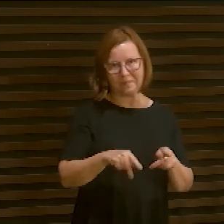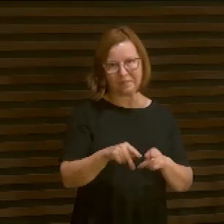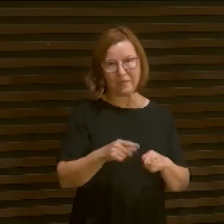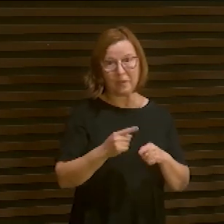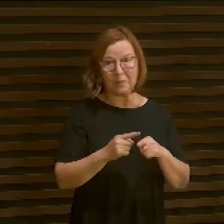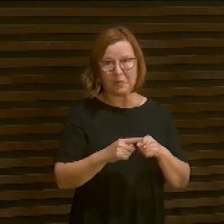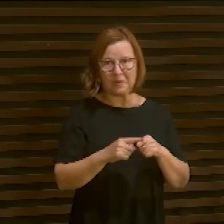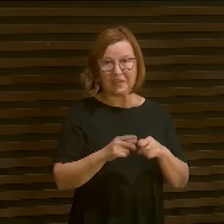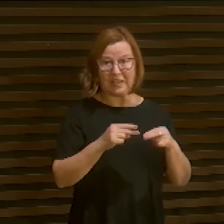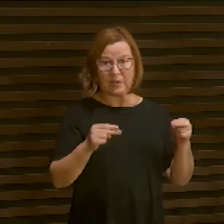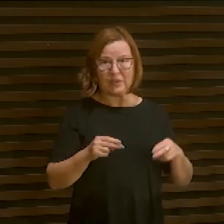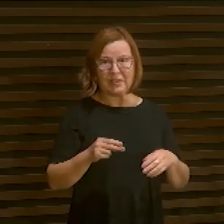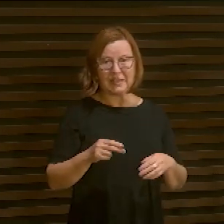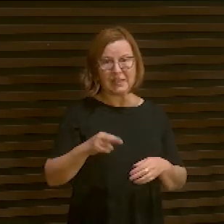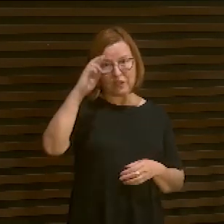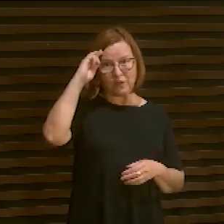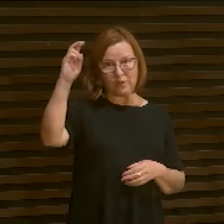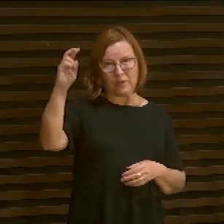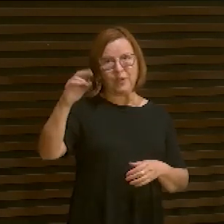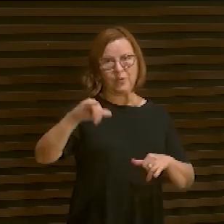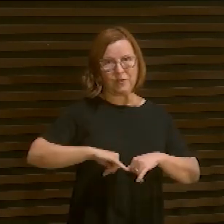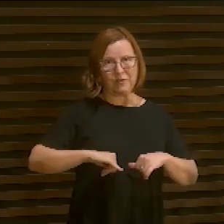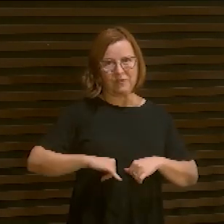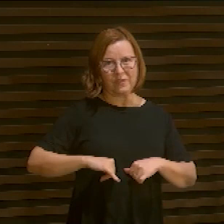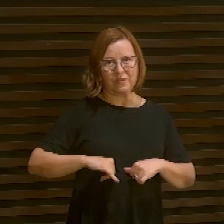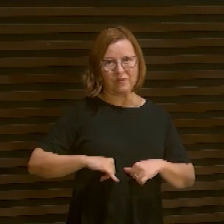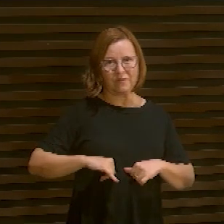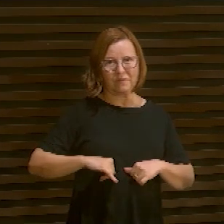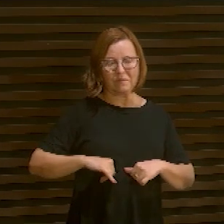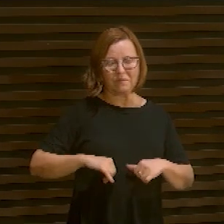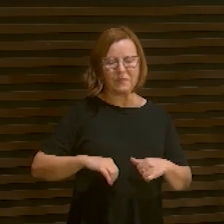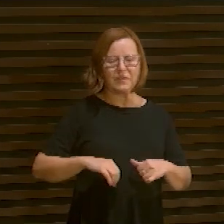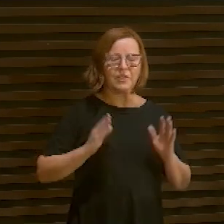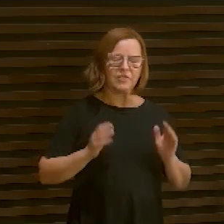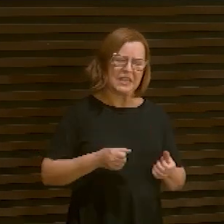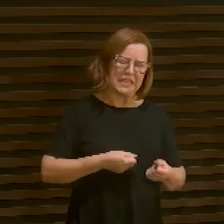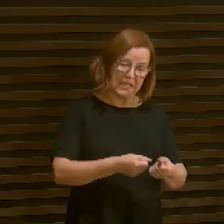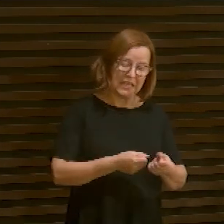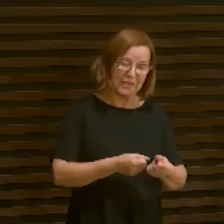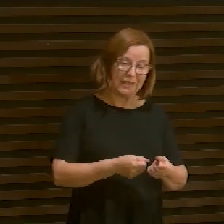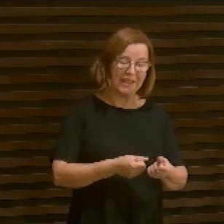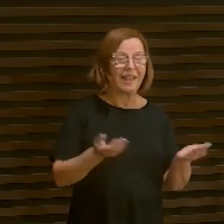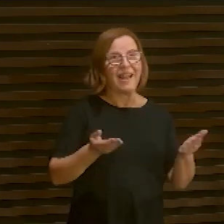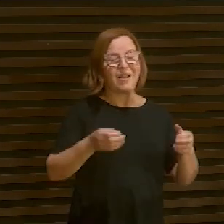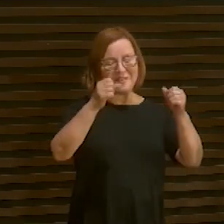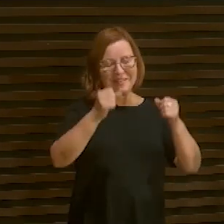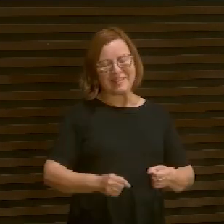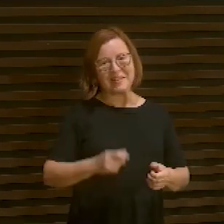pois naquilo que ele mesmo sofreu, tendo sido tentado, é poderoso